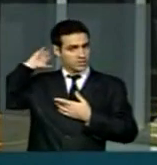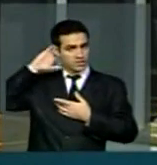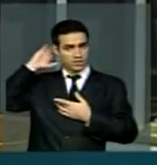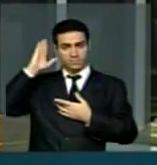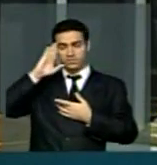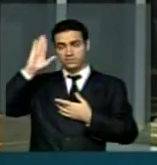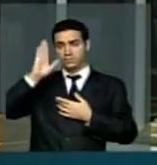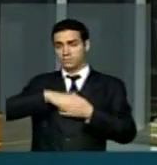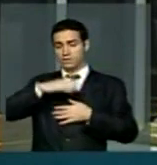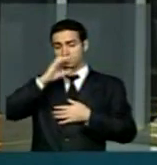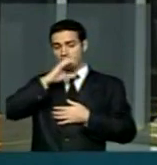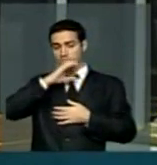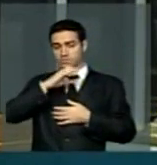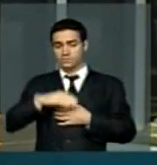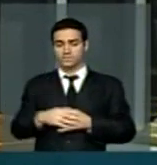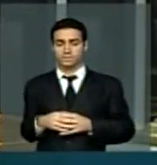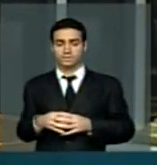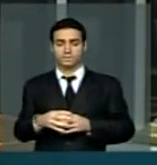o mais...